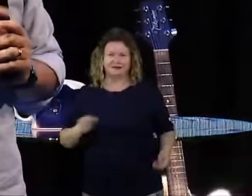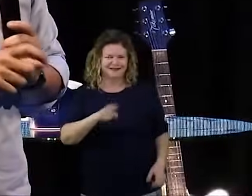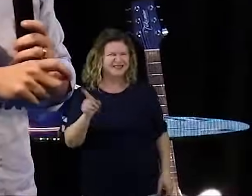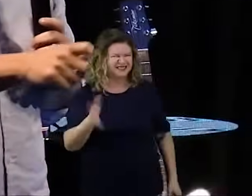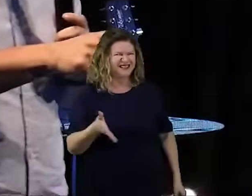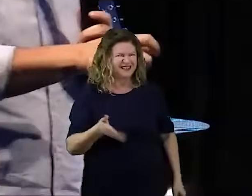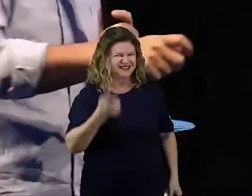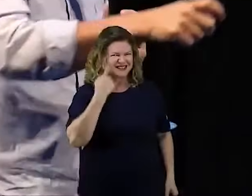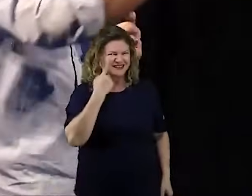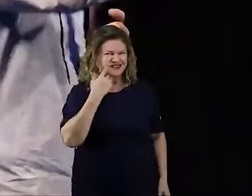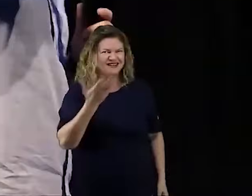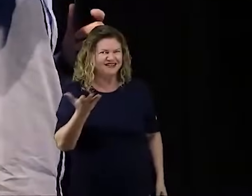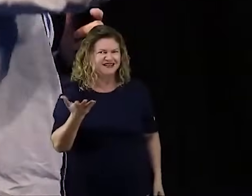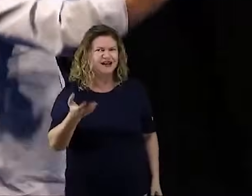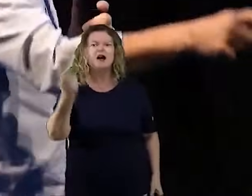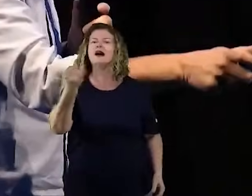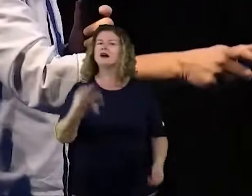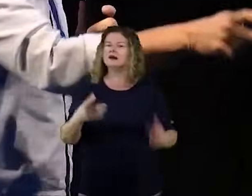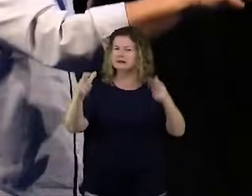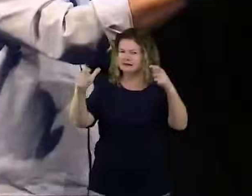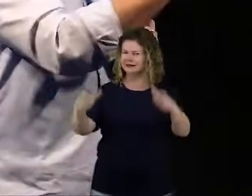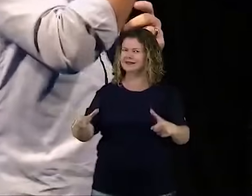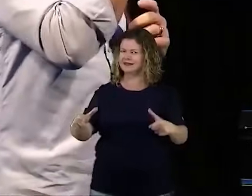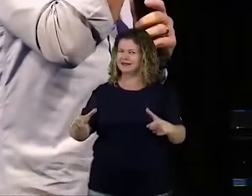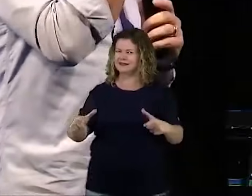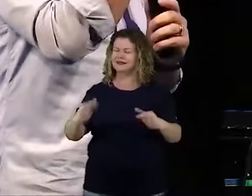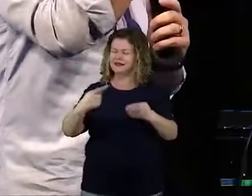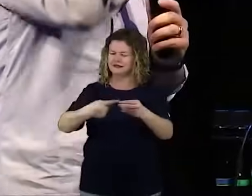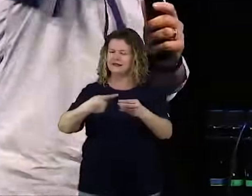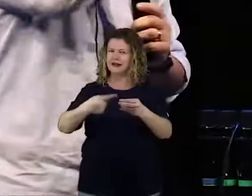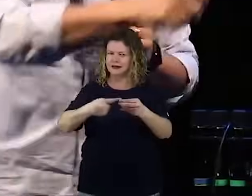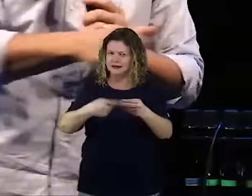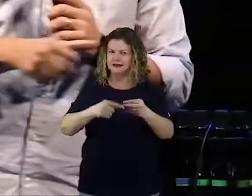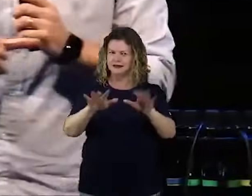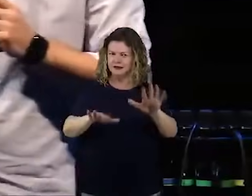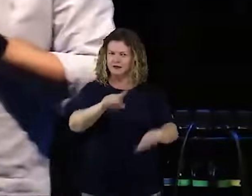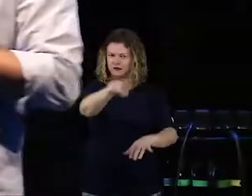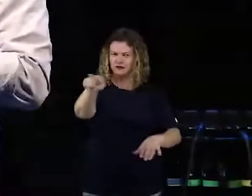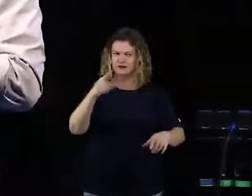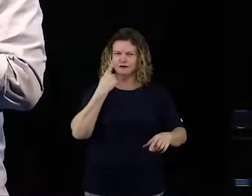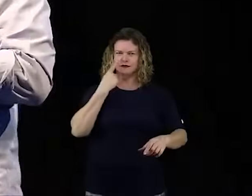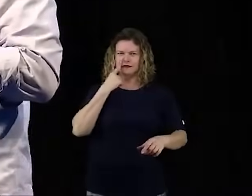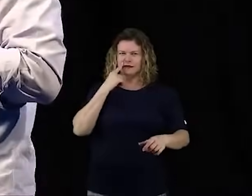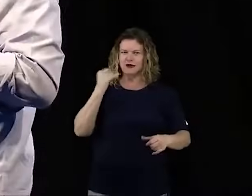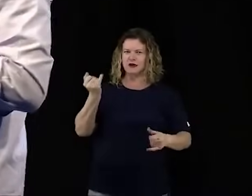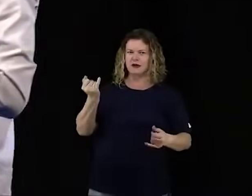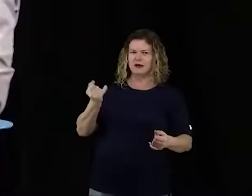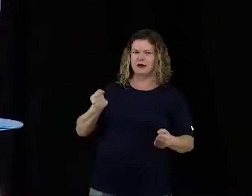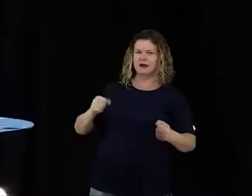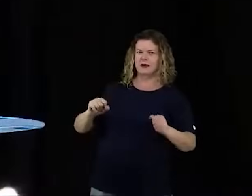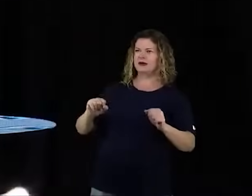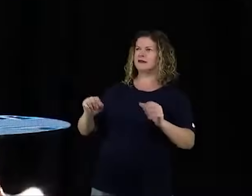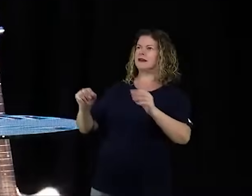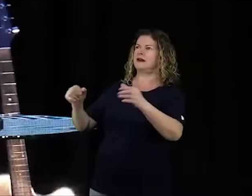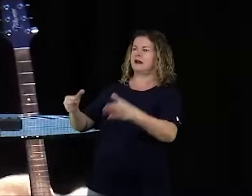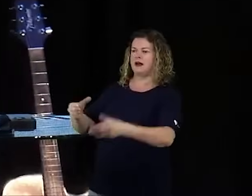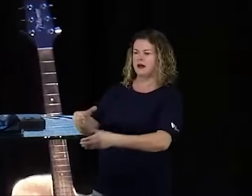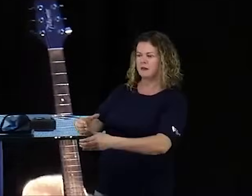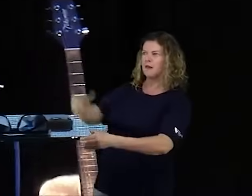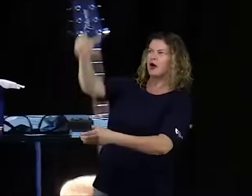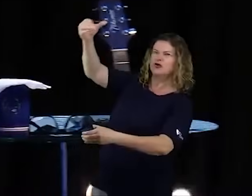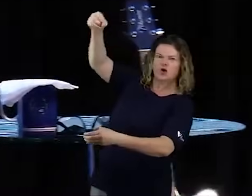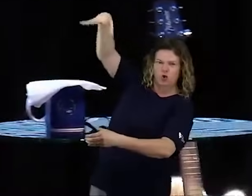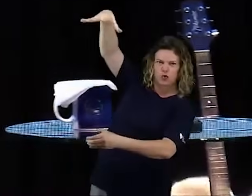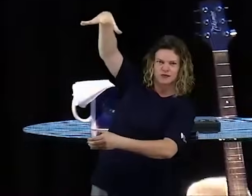da cidade algumas anúncios colados no poste assim que